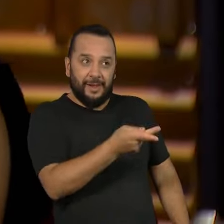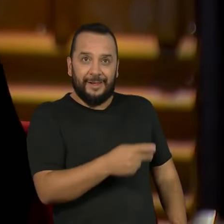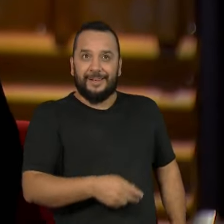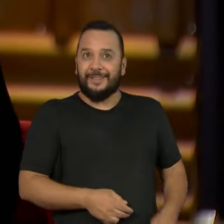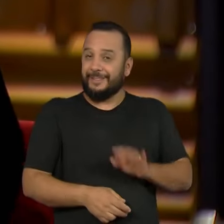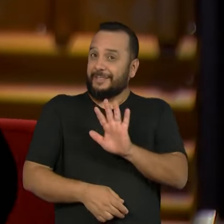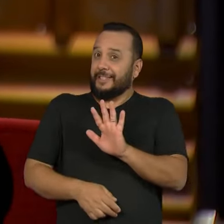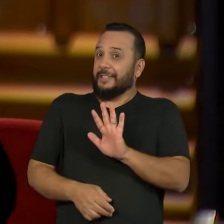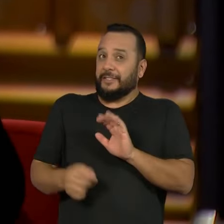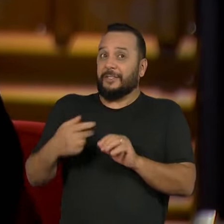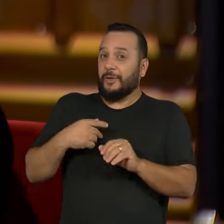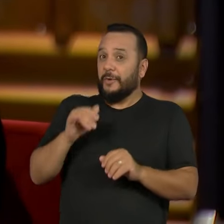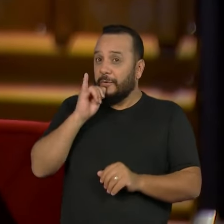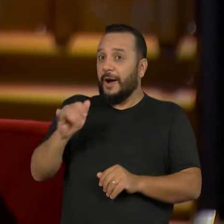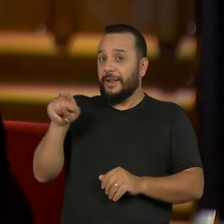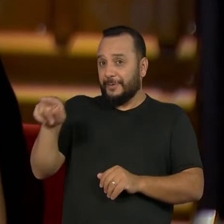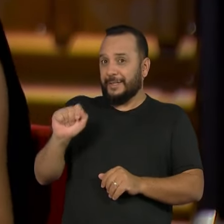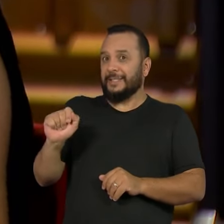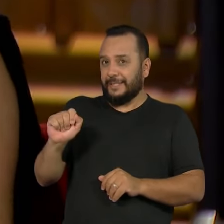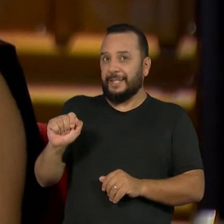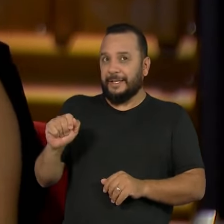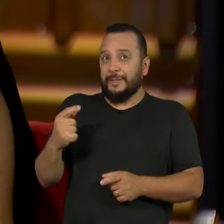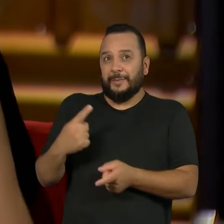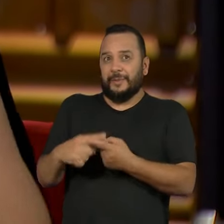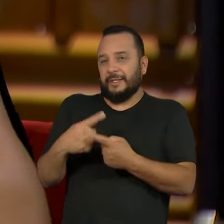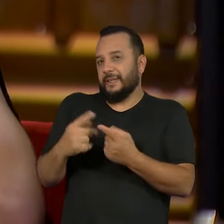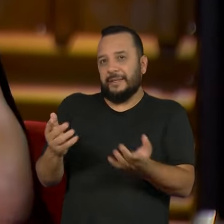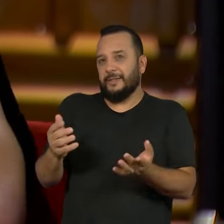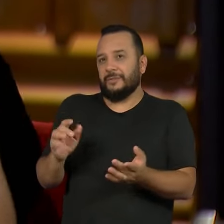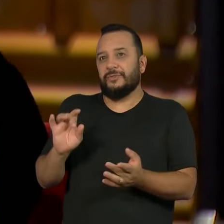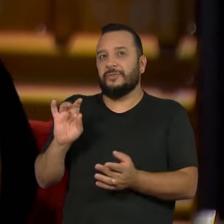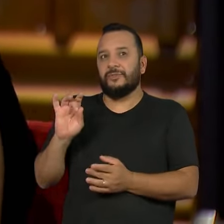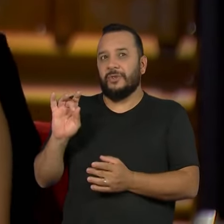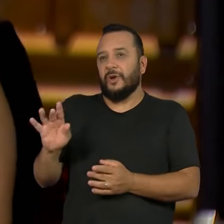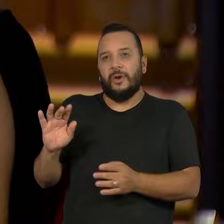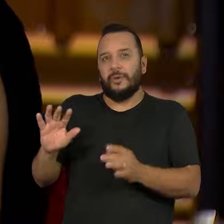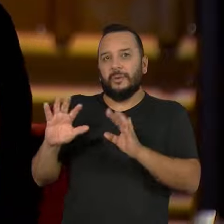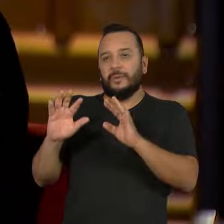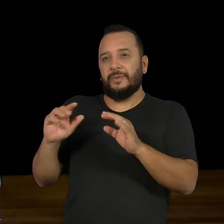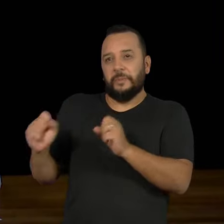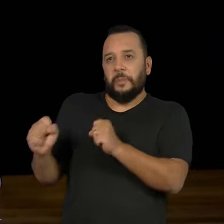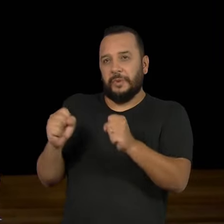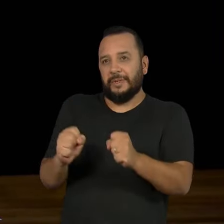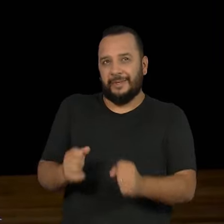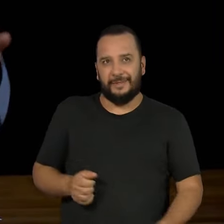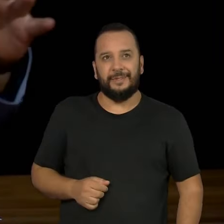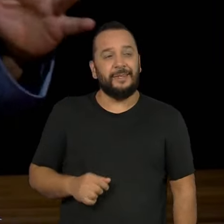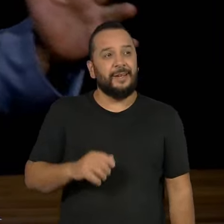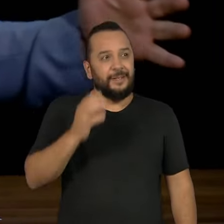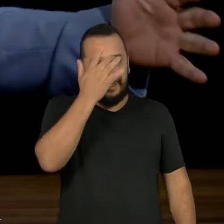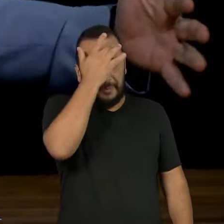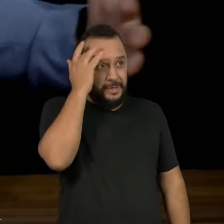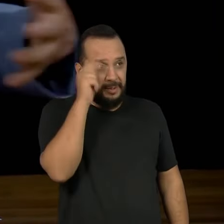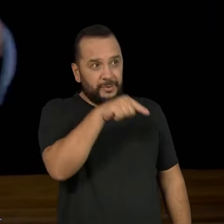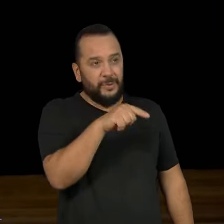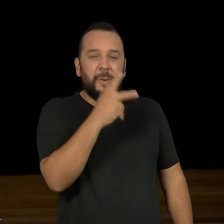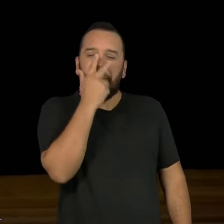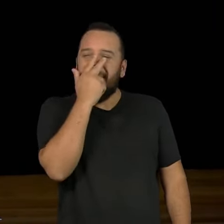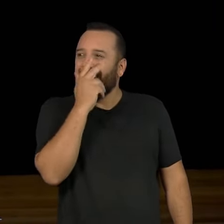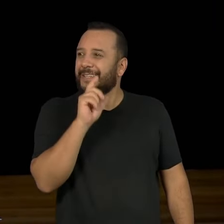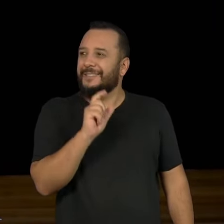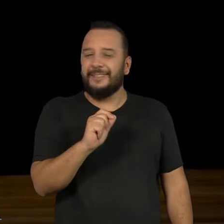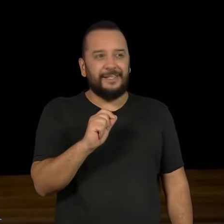falar de você a gente só fala de você quando a gente fala do mundo evangélico A gente só fala de você é porque de uma certa maneira essas pessoas elas meio que